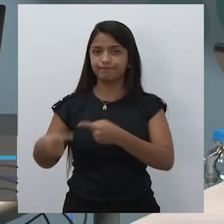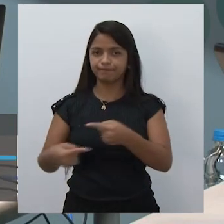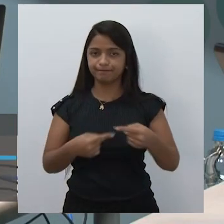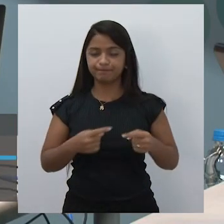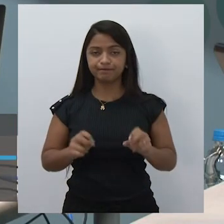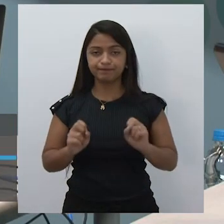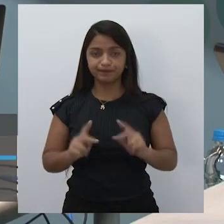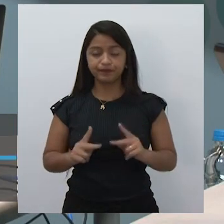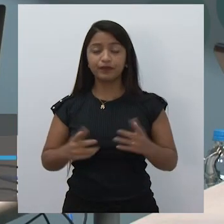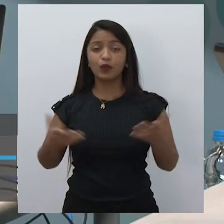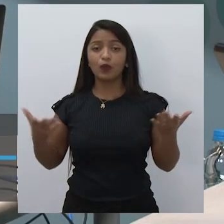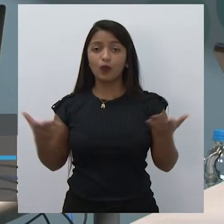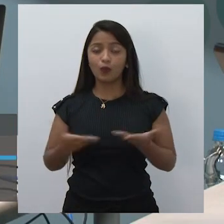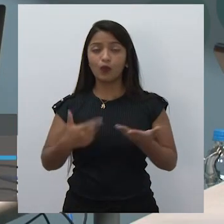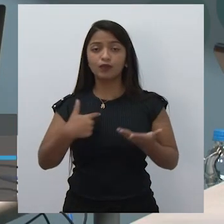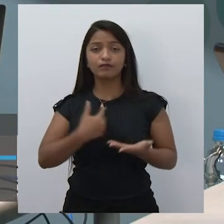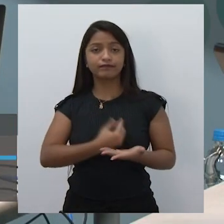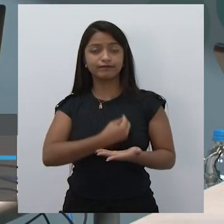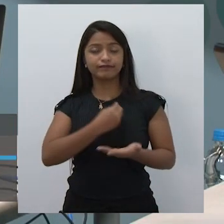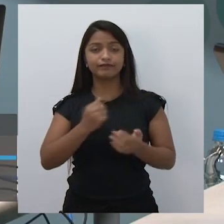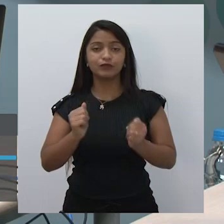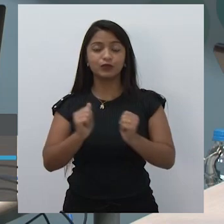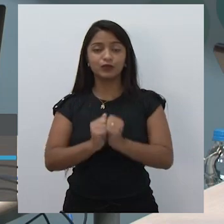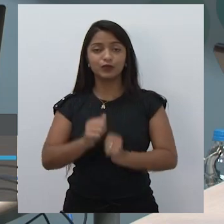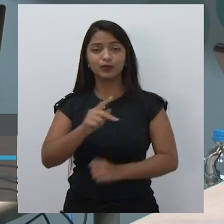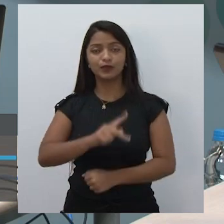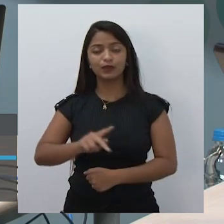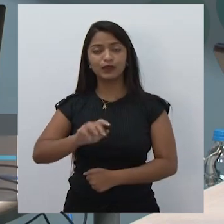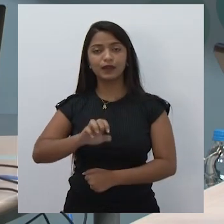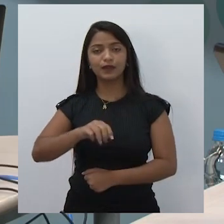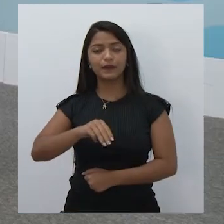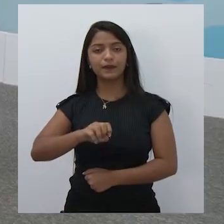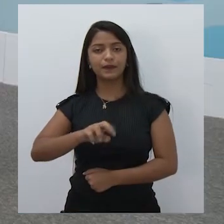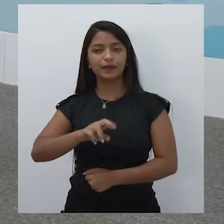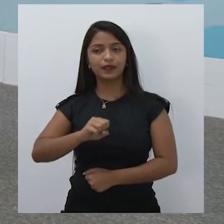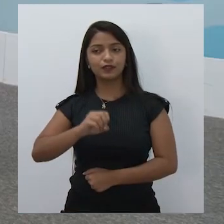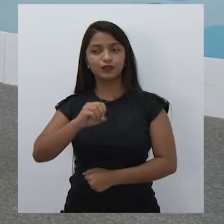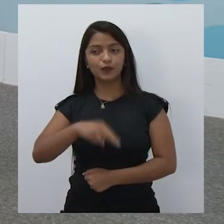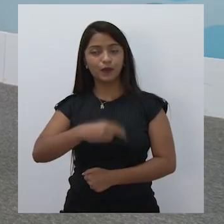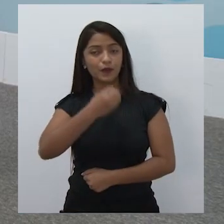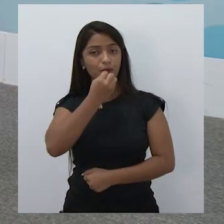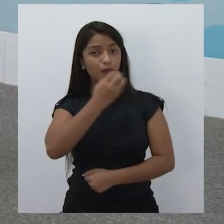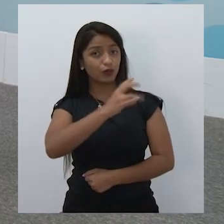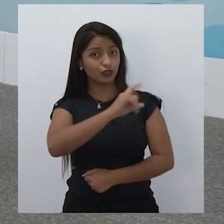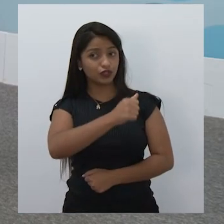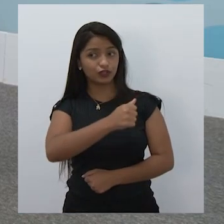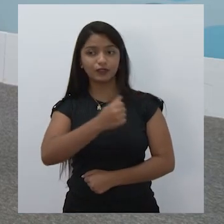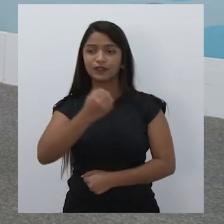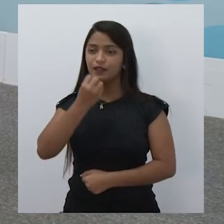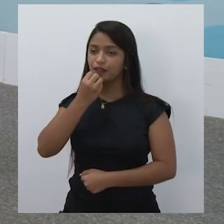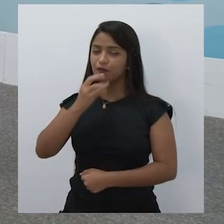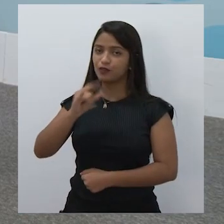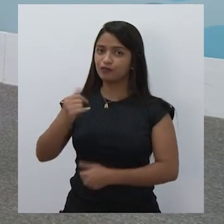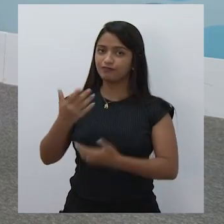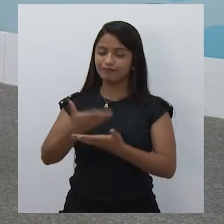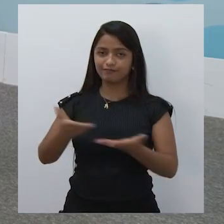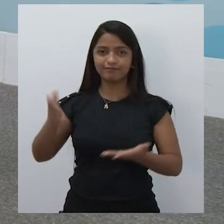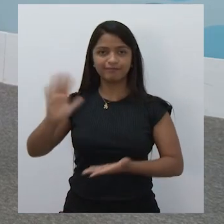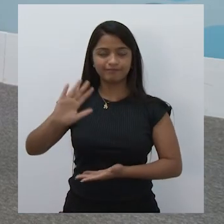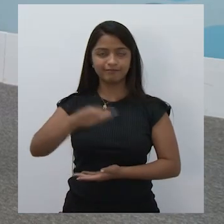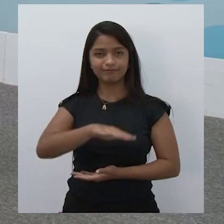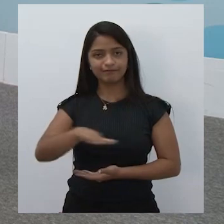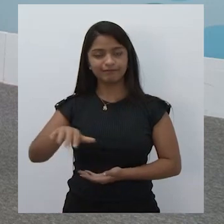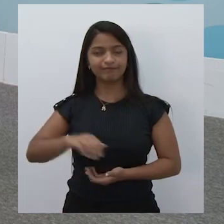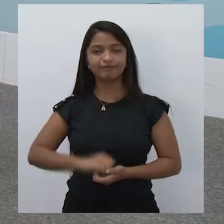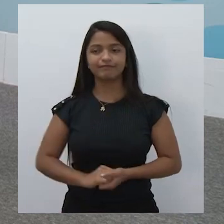estarei aqui, né, com o professor Emerson. Bom dia, Emerson. Bom dia, pessoal.